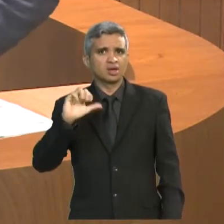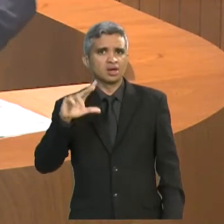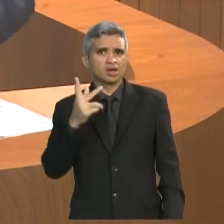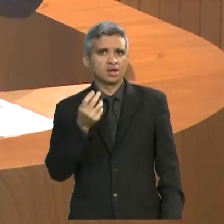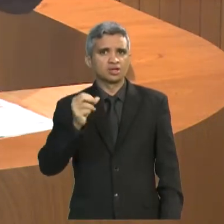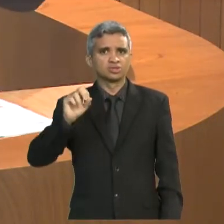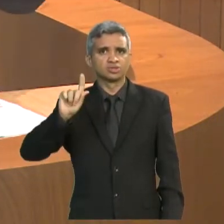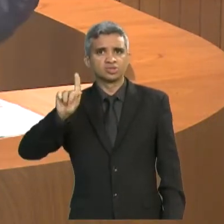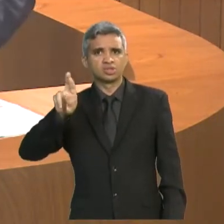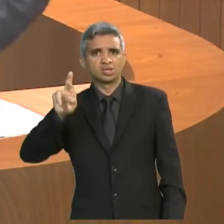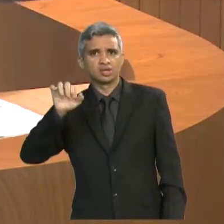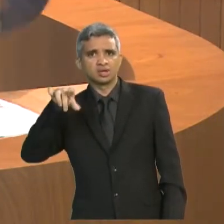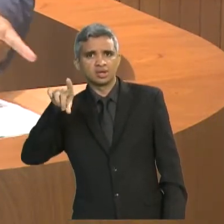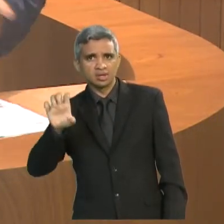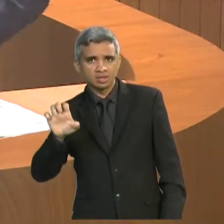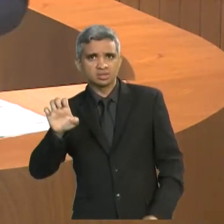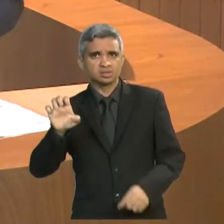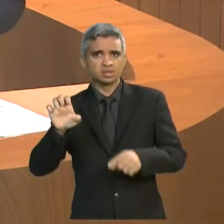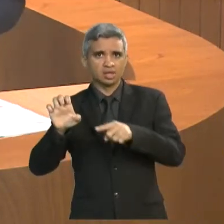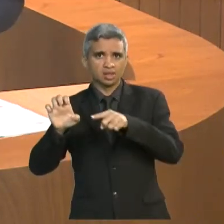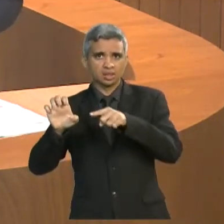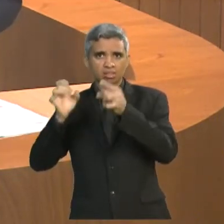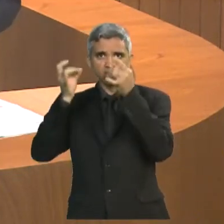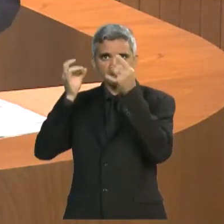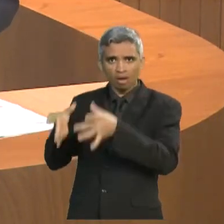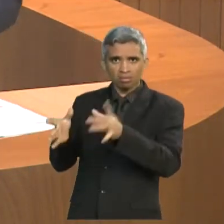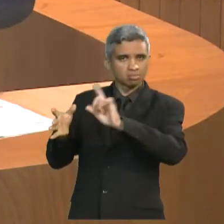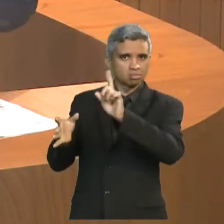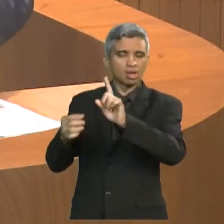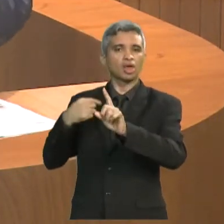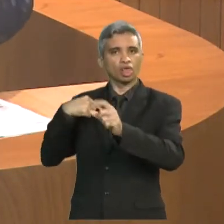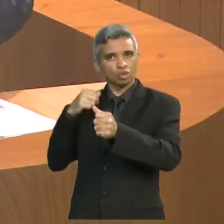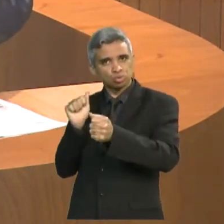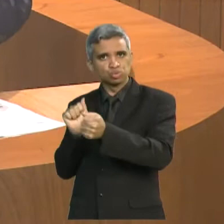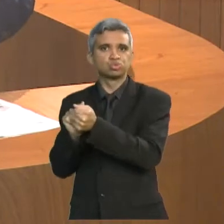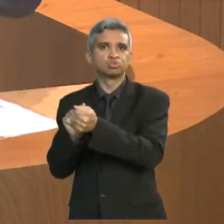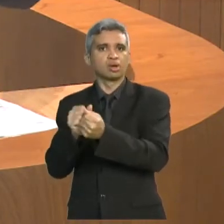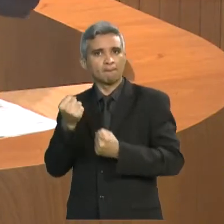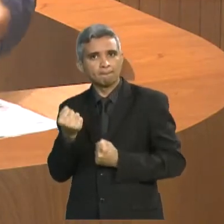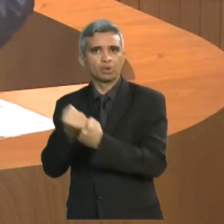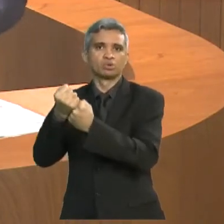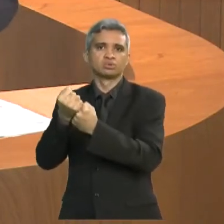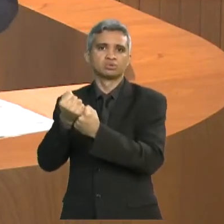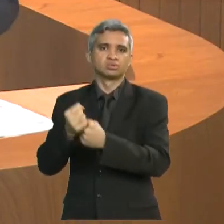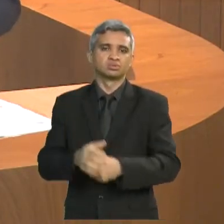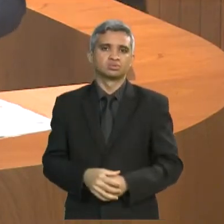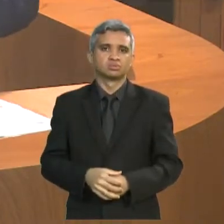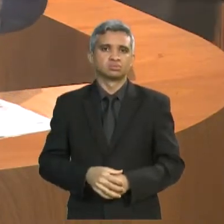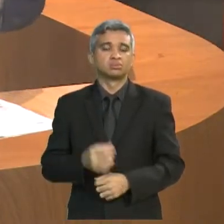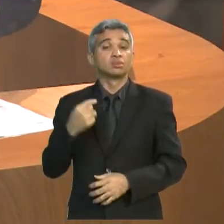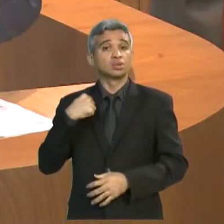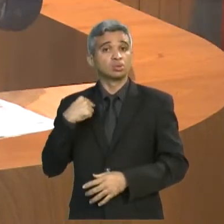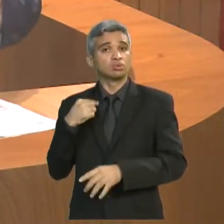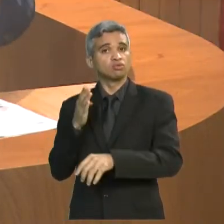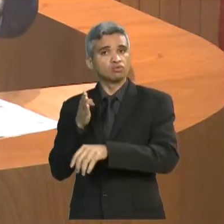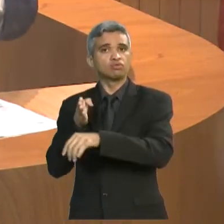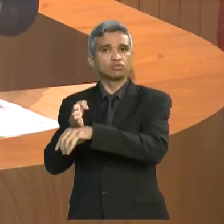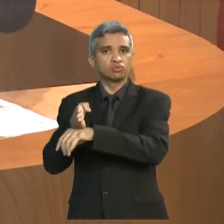não está sozinha estamos nessa luta e voltam o final de semana fizemos uma nova visita